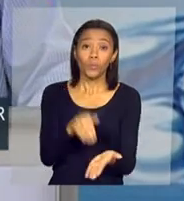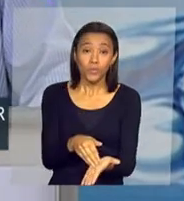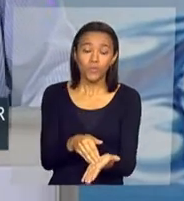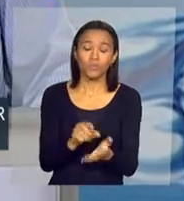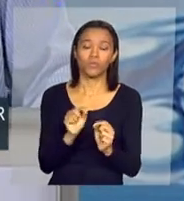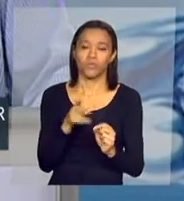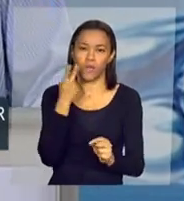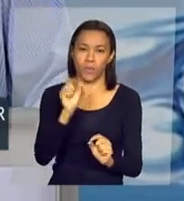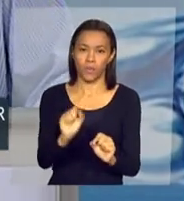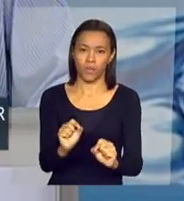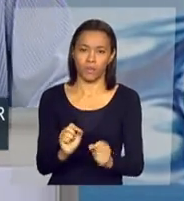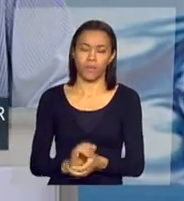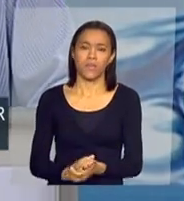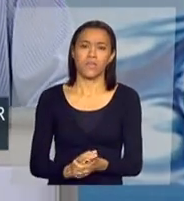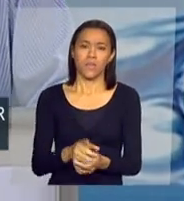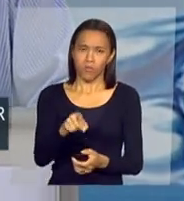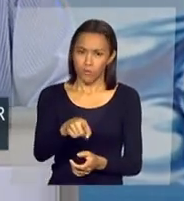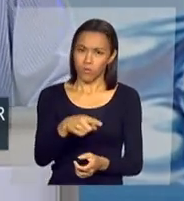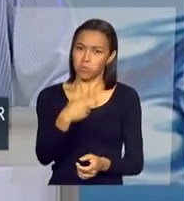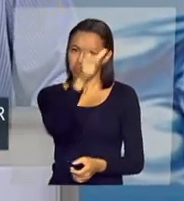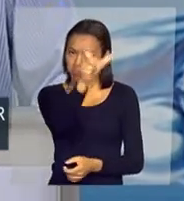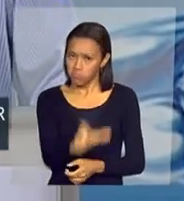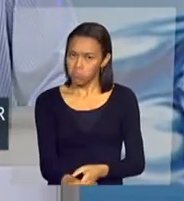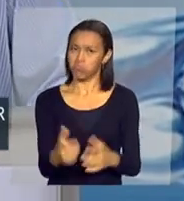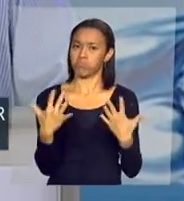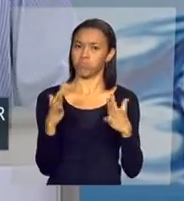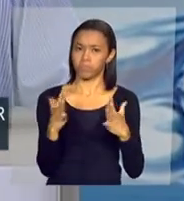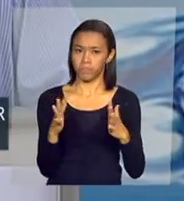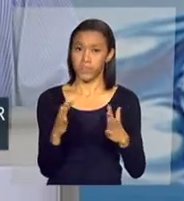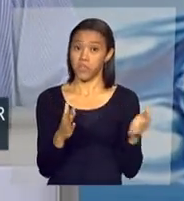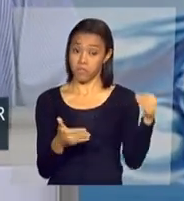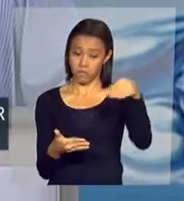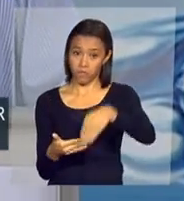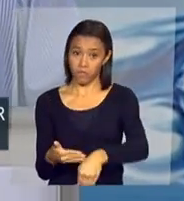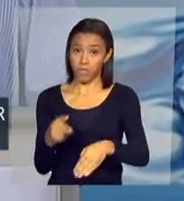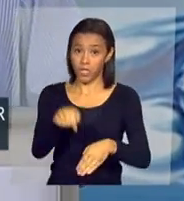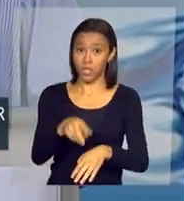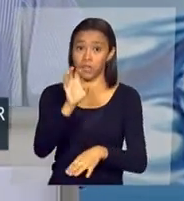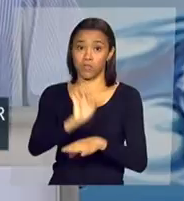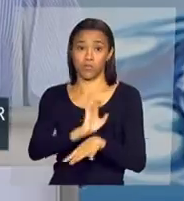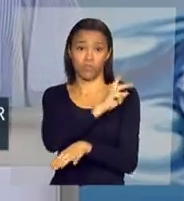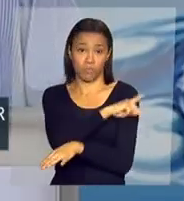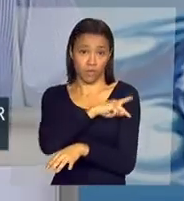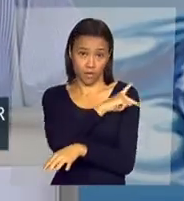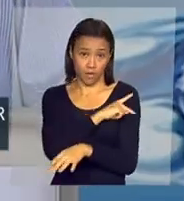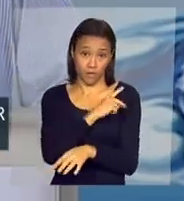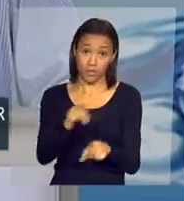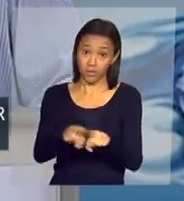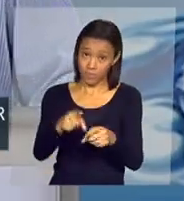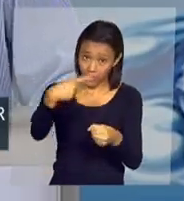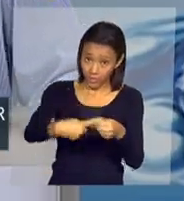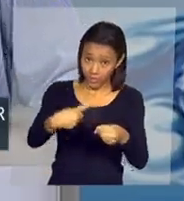Dilma, ressaltamos a grandeza do seu ato em vir ao Piauí e ao nosso São Julião.